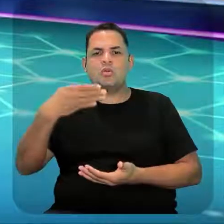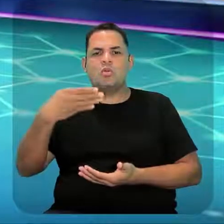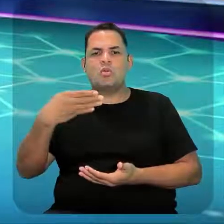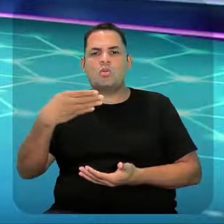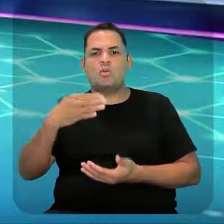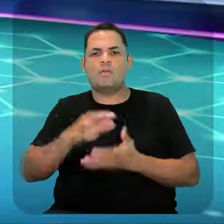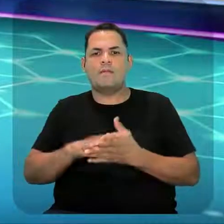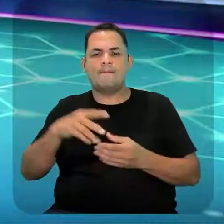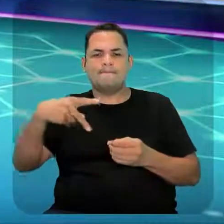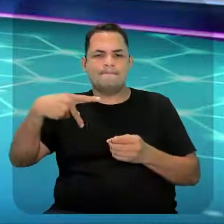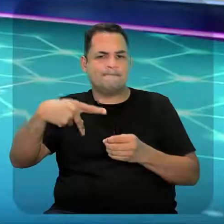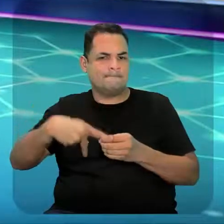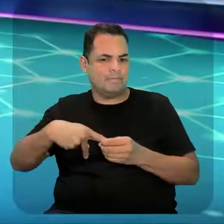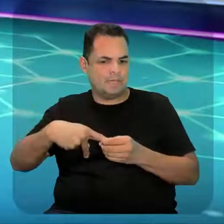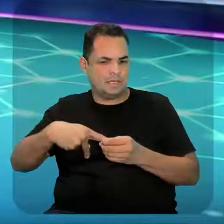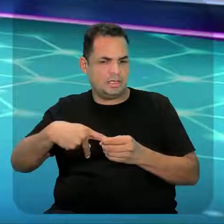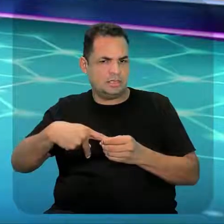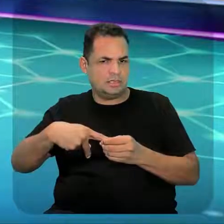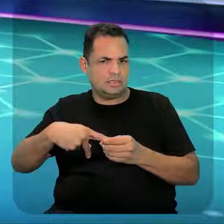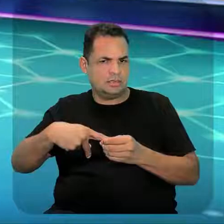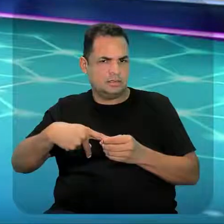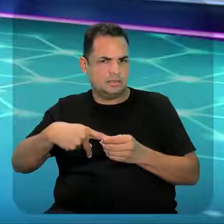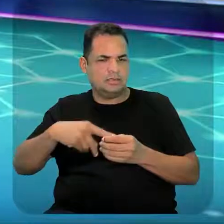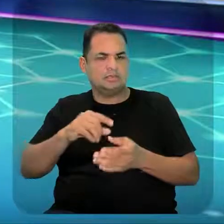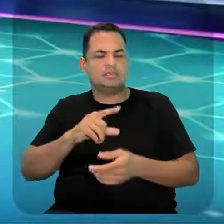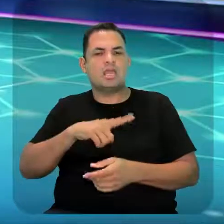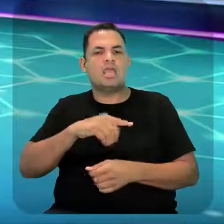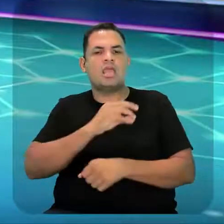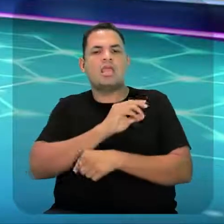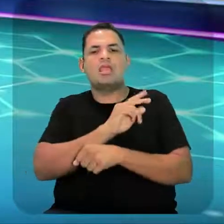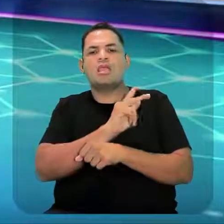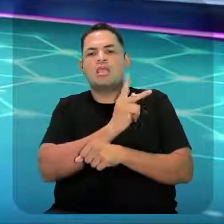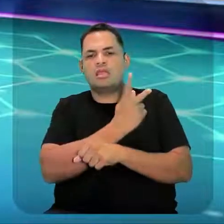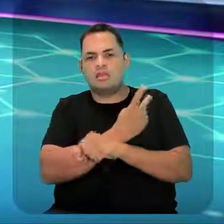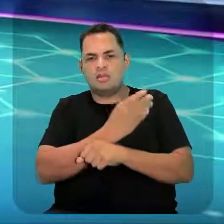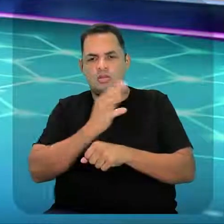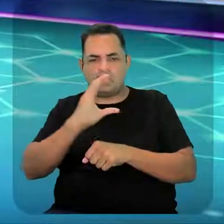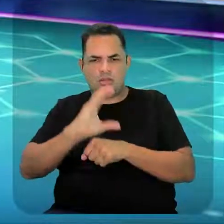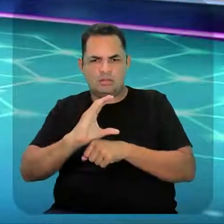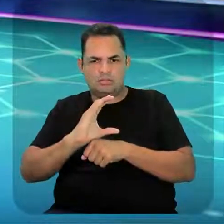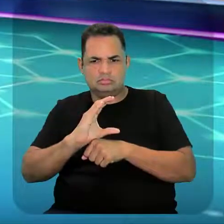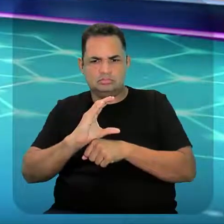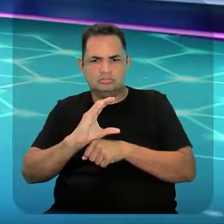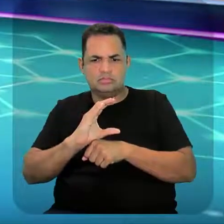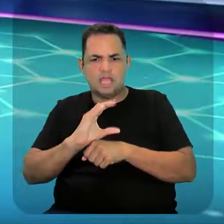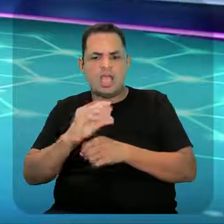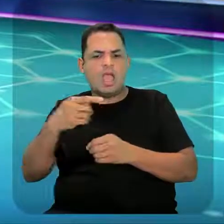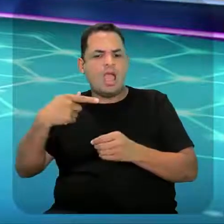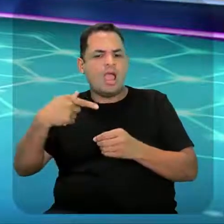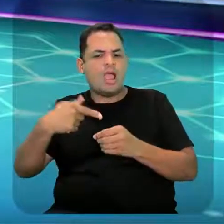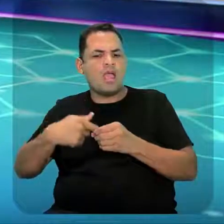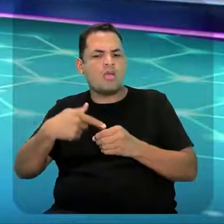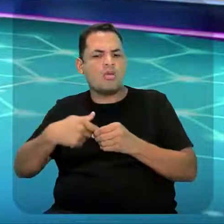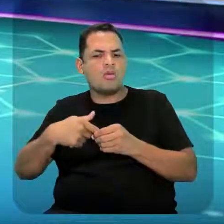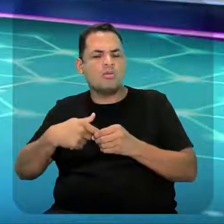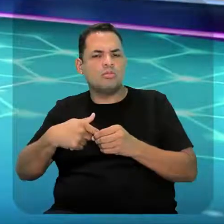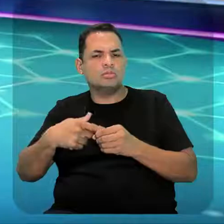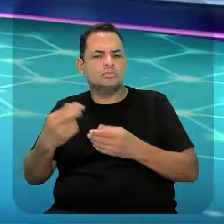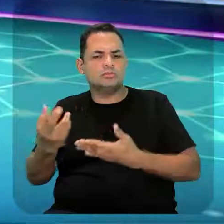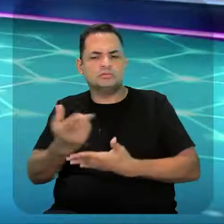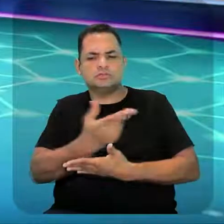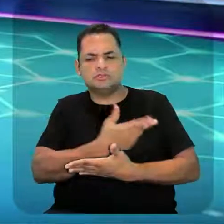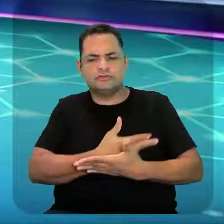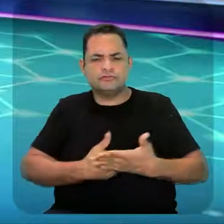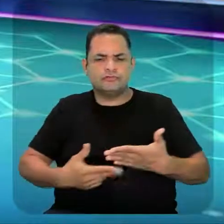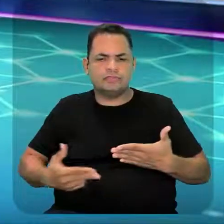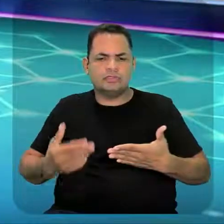o petróleo, fonte de hidrocarbonetos, né? E nós vimos que muitos combustíveis são destilados lá, são